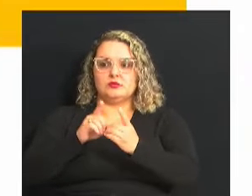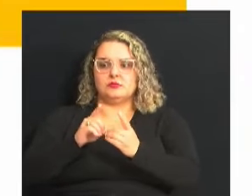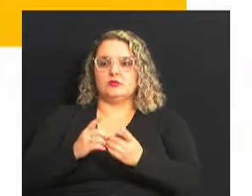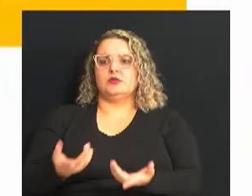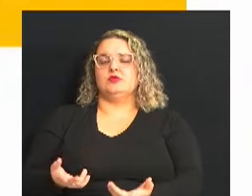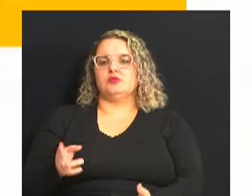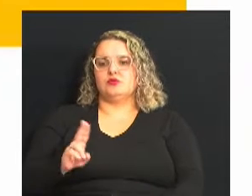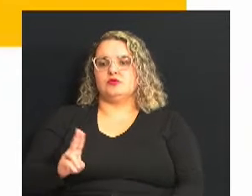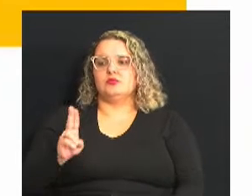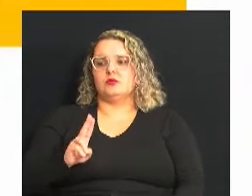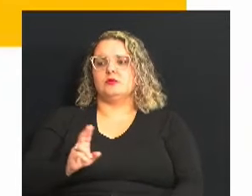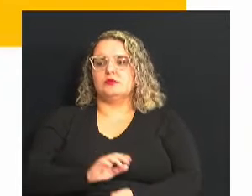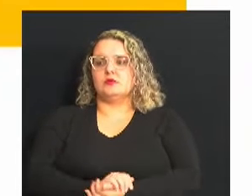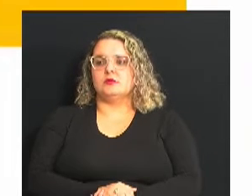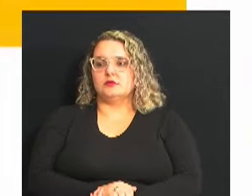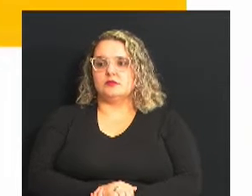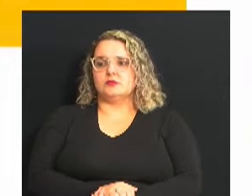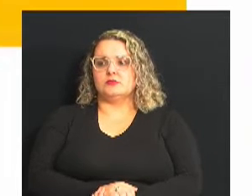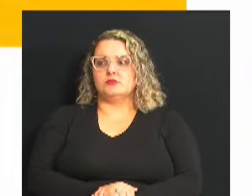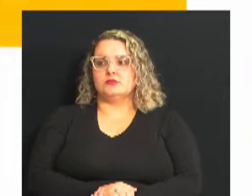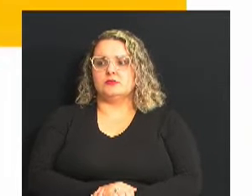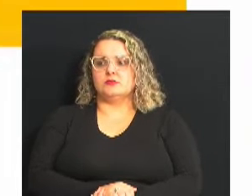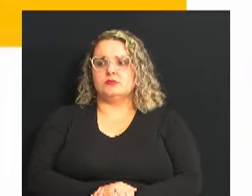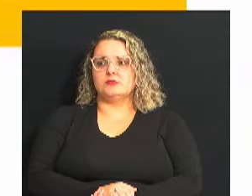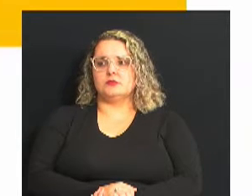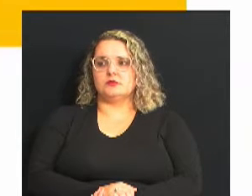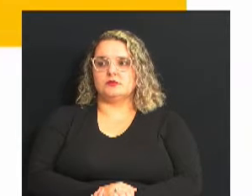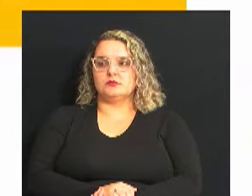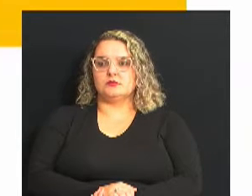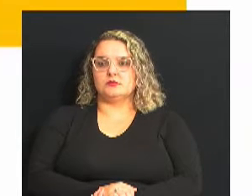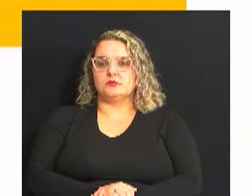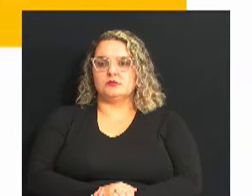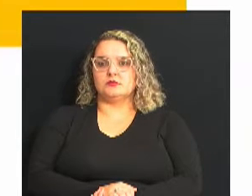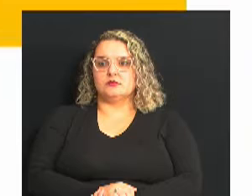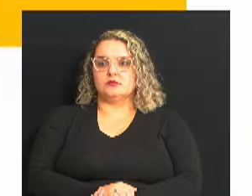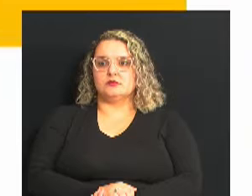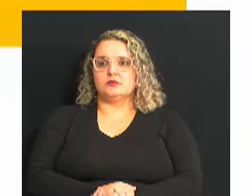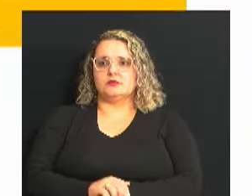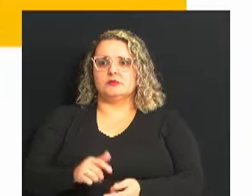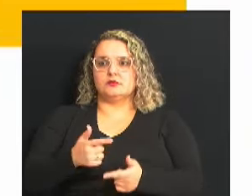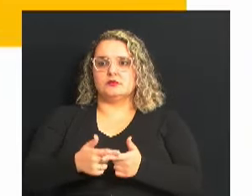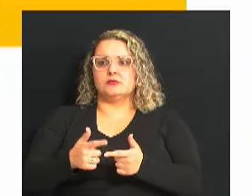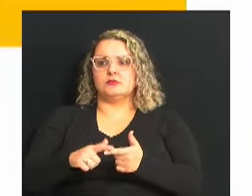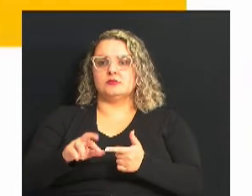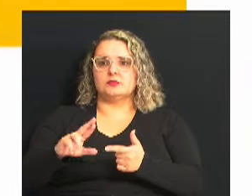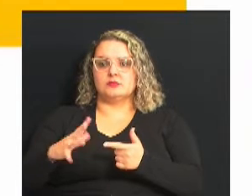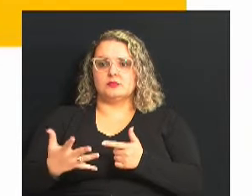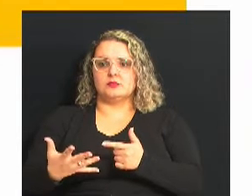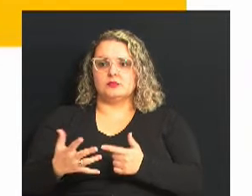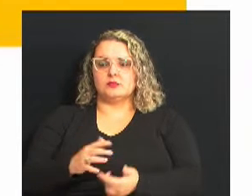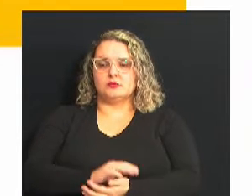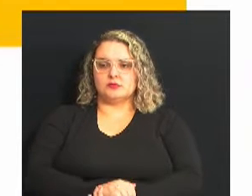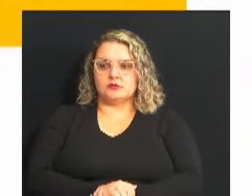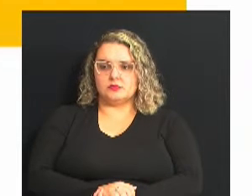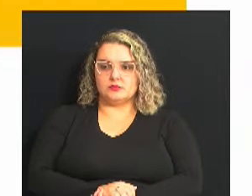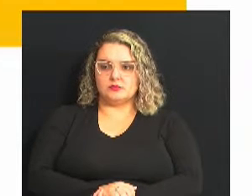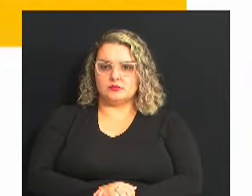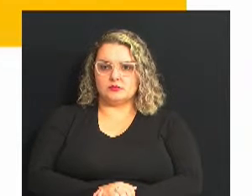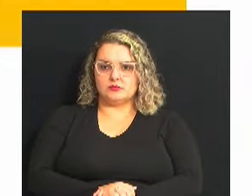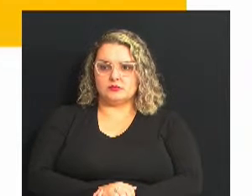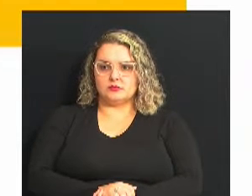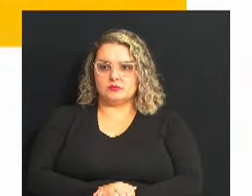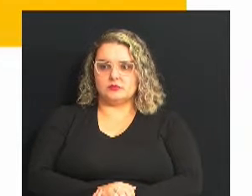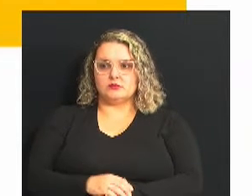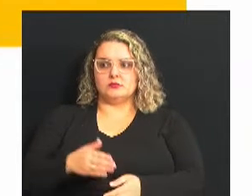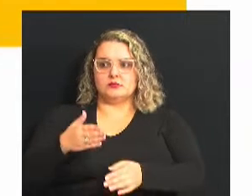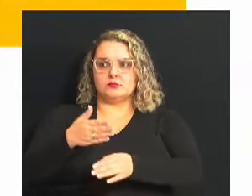perto do usuário final, né, de dar suporte e resolver problemas no uso do computador, né, dos sistemas, também participa